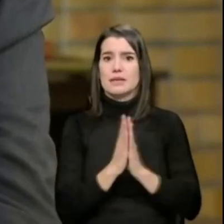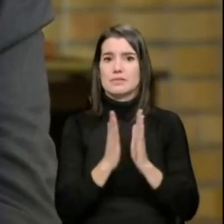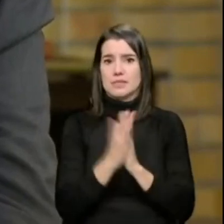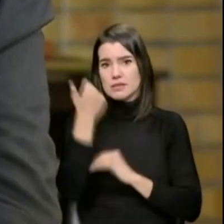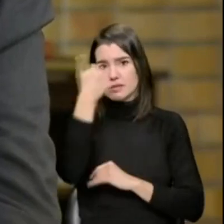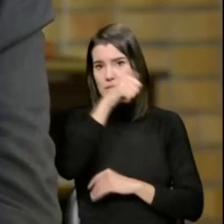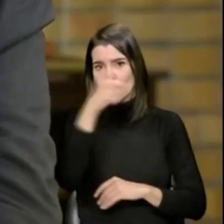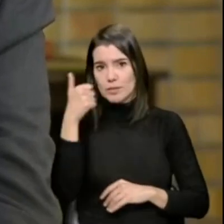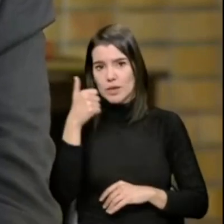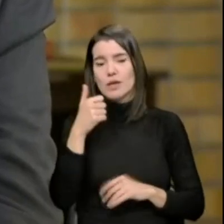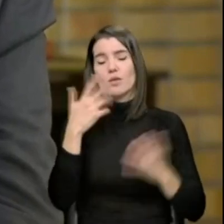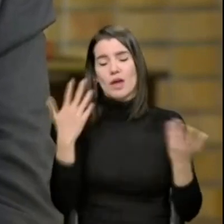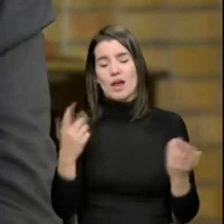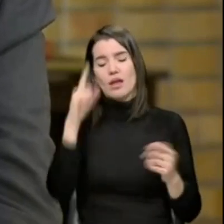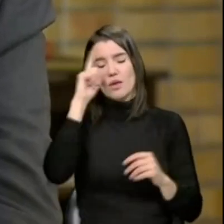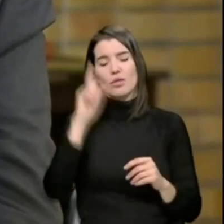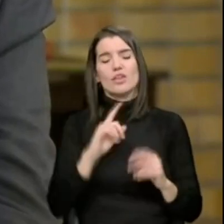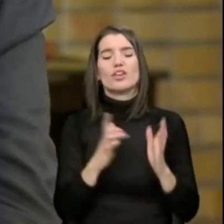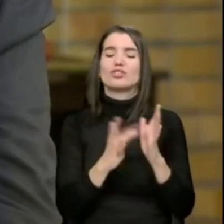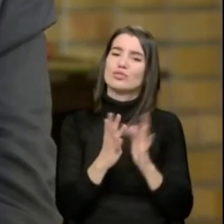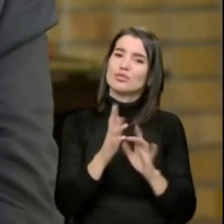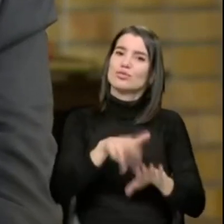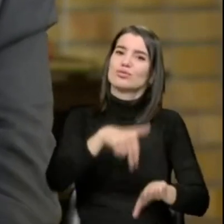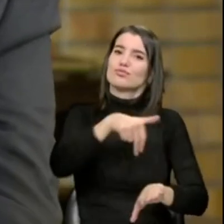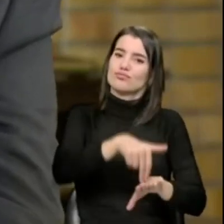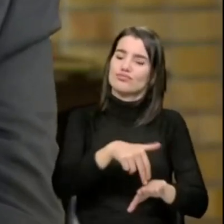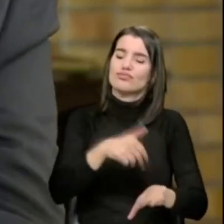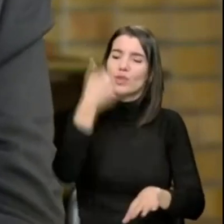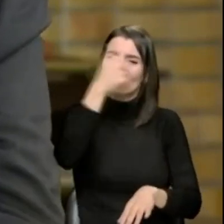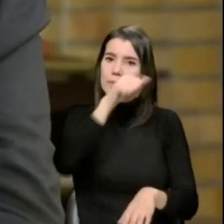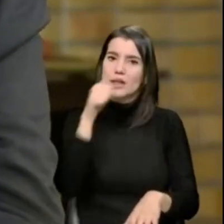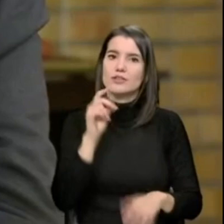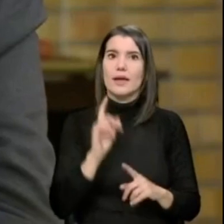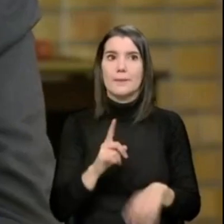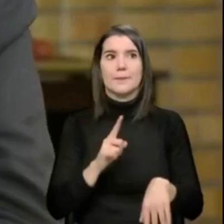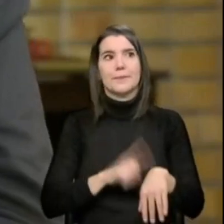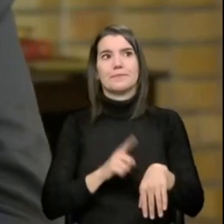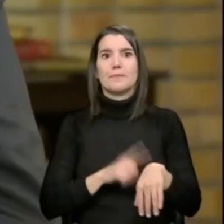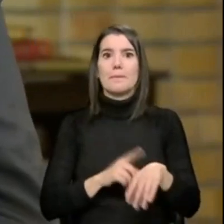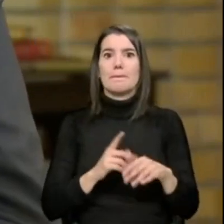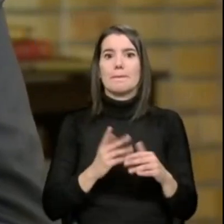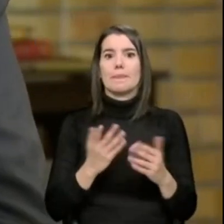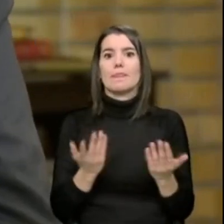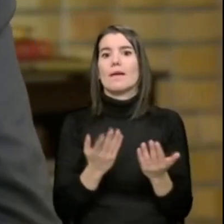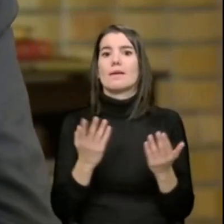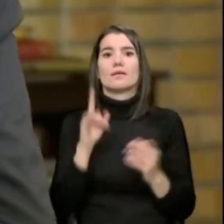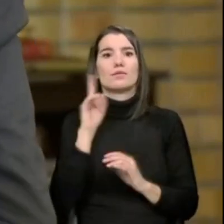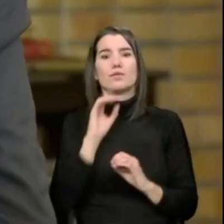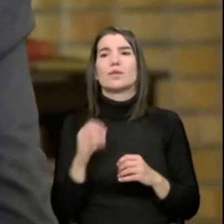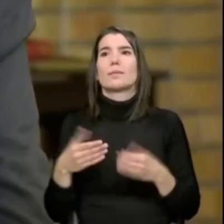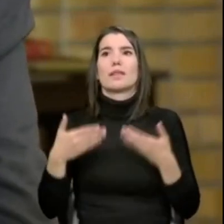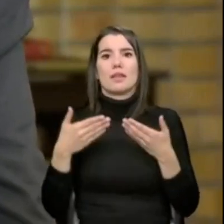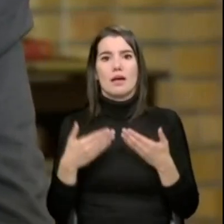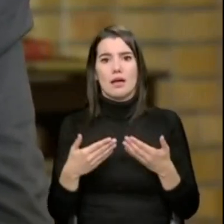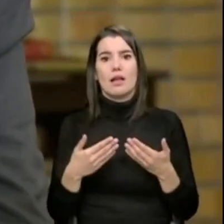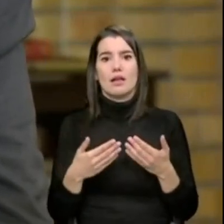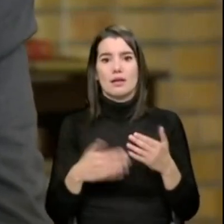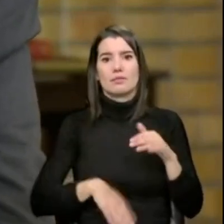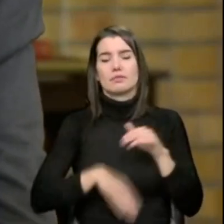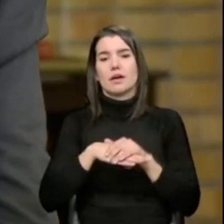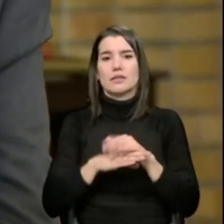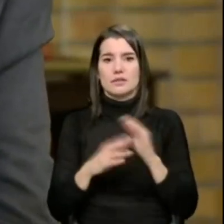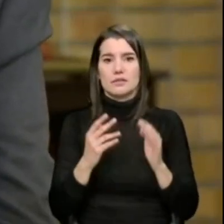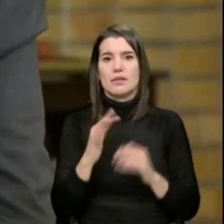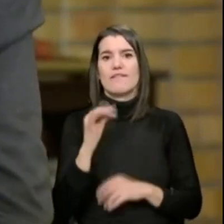dominical, que recorda o dia da ressurreição de Jesus aos domingos, é de facto ali o momento fundamental do alicerce da nossa